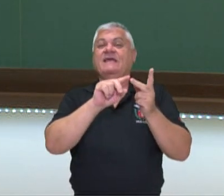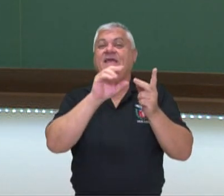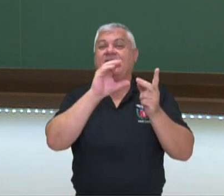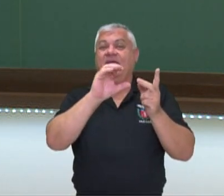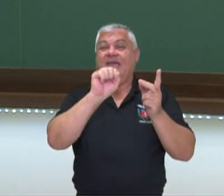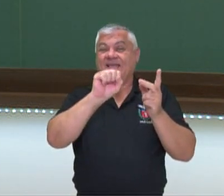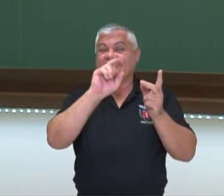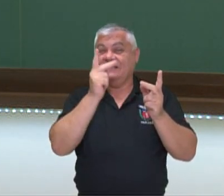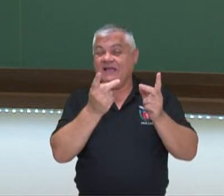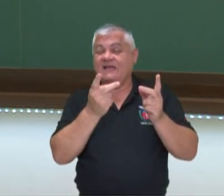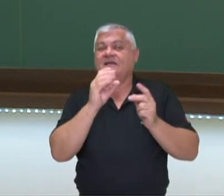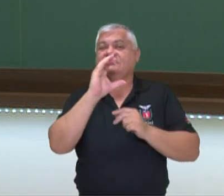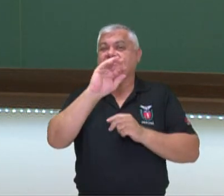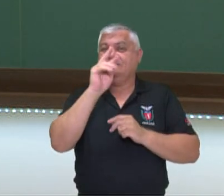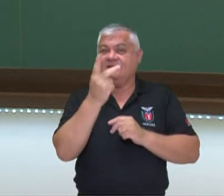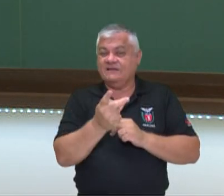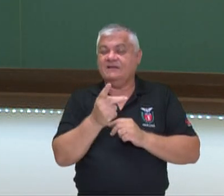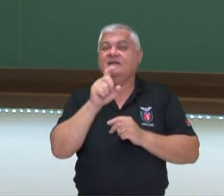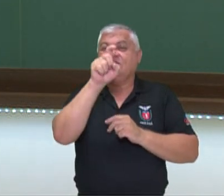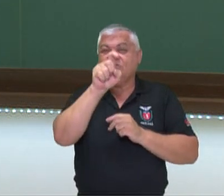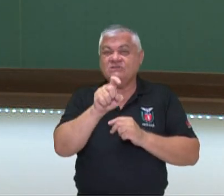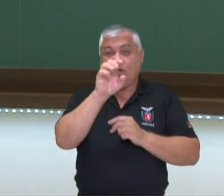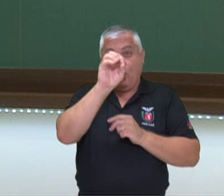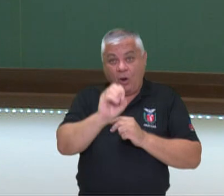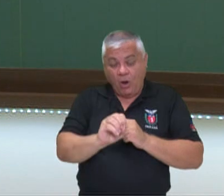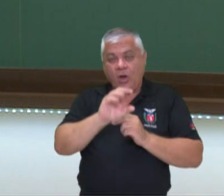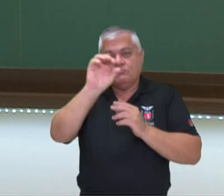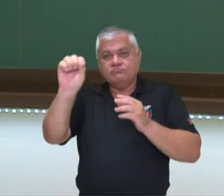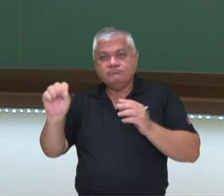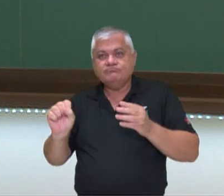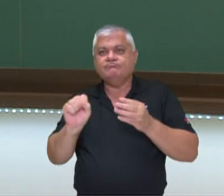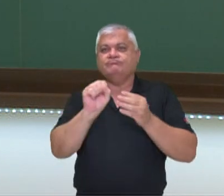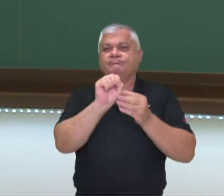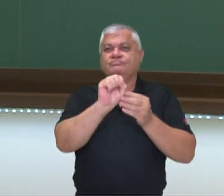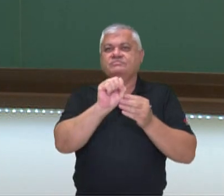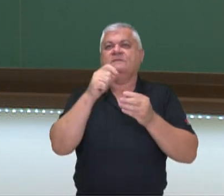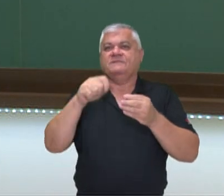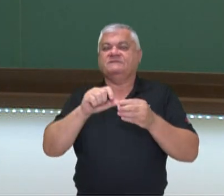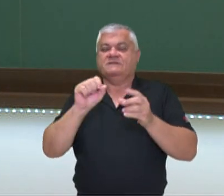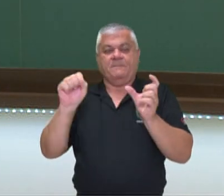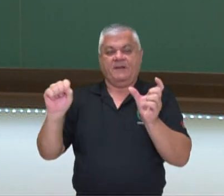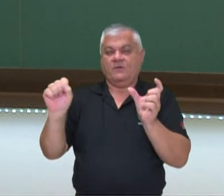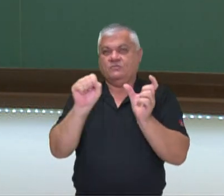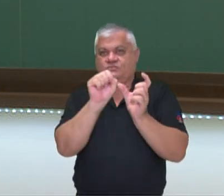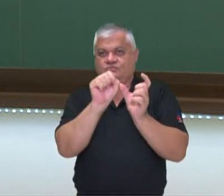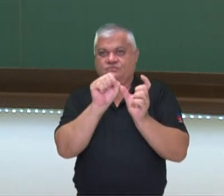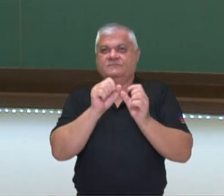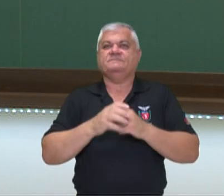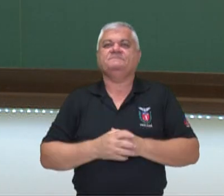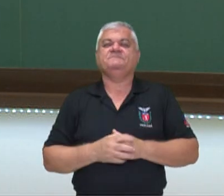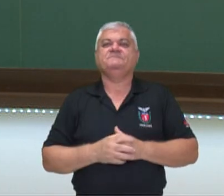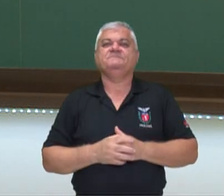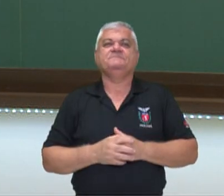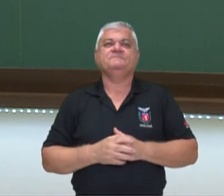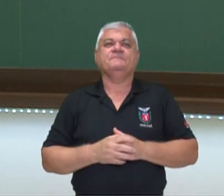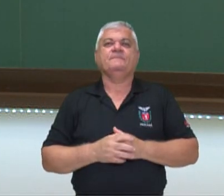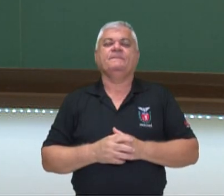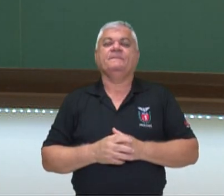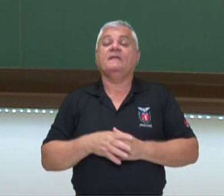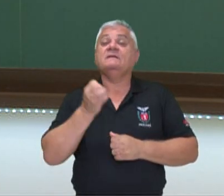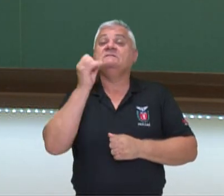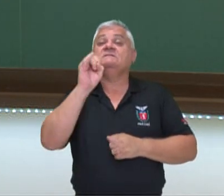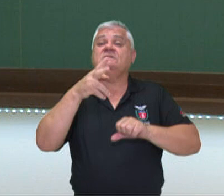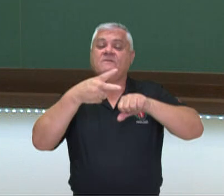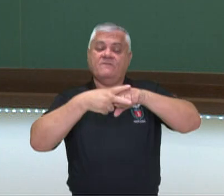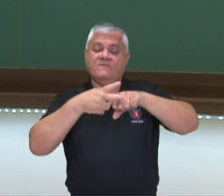X, Z e O, o acréscimo do ES é necessário terceiras pessoas, he, she e it. Se o verbo